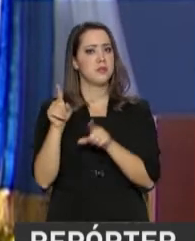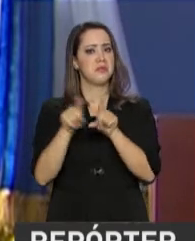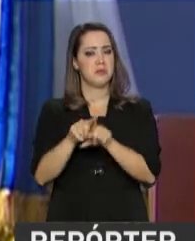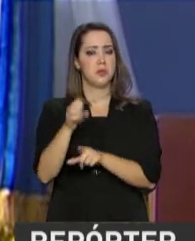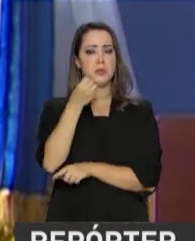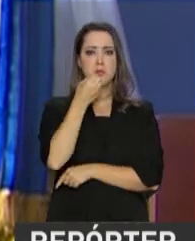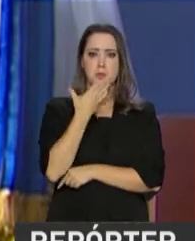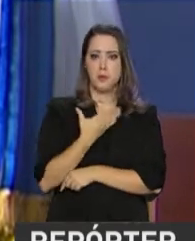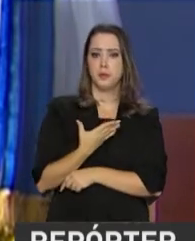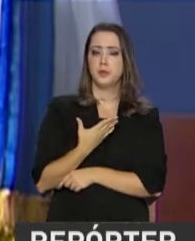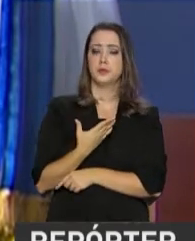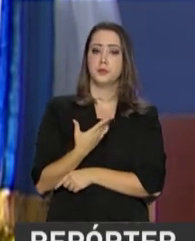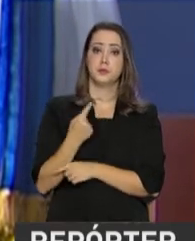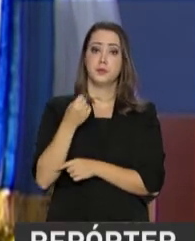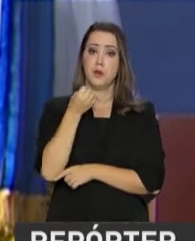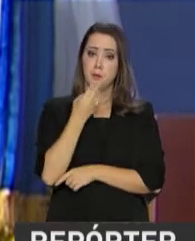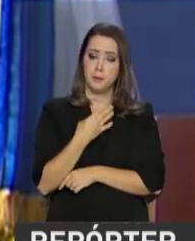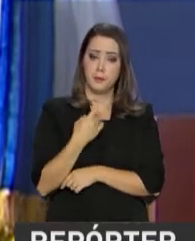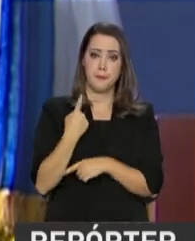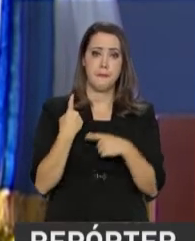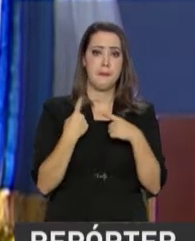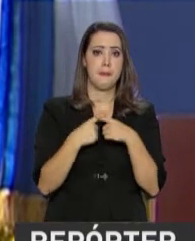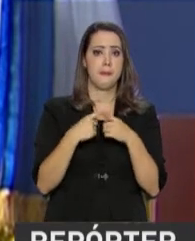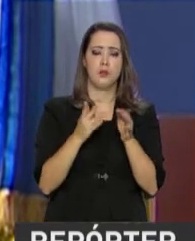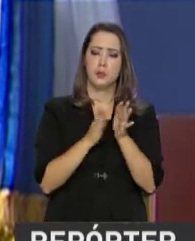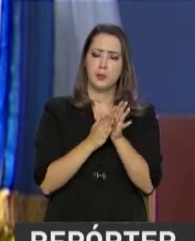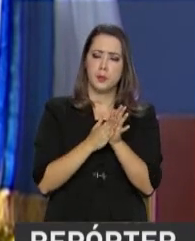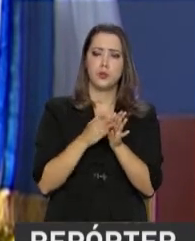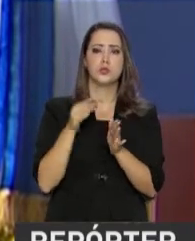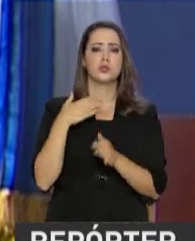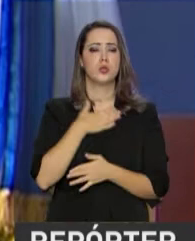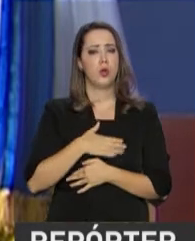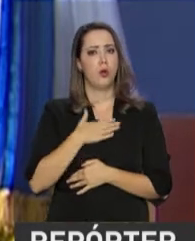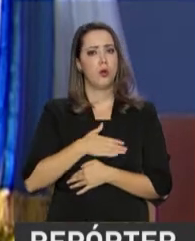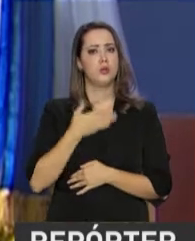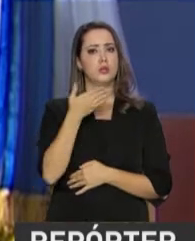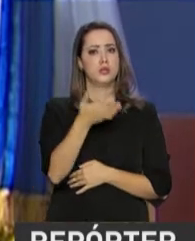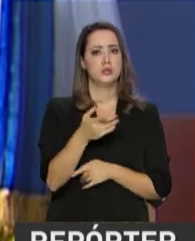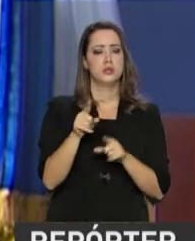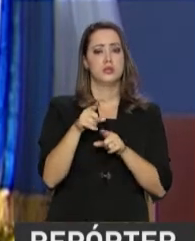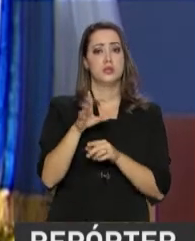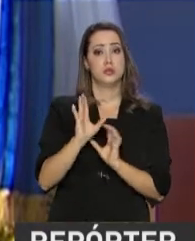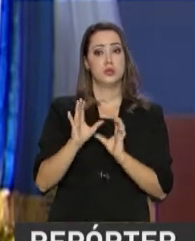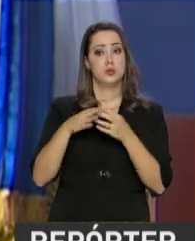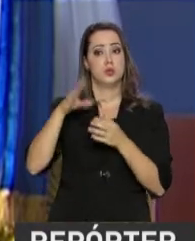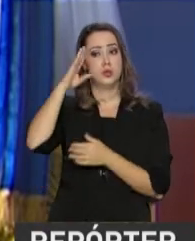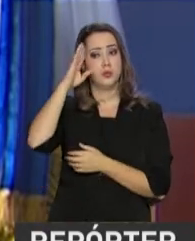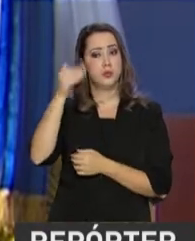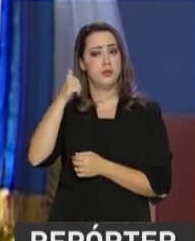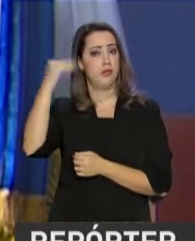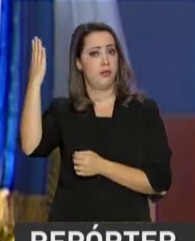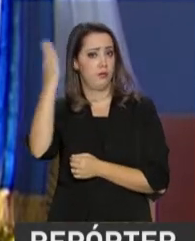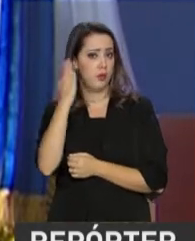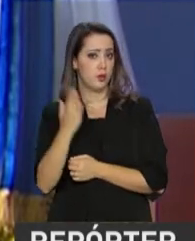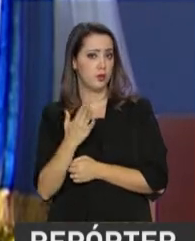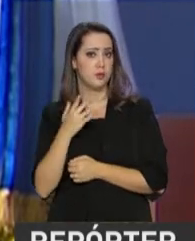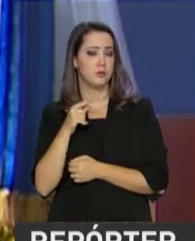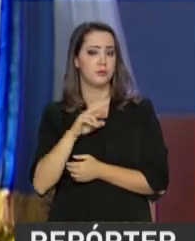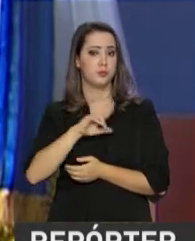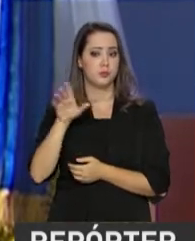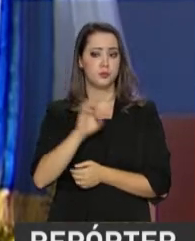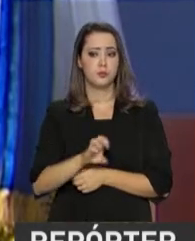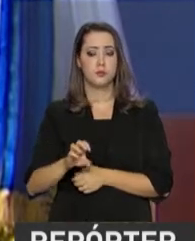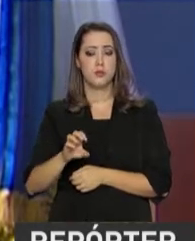positiva muito muito aplaudida da presença das forças armadas em vários pontos do